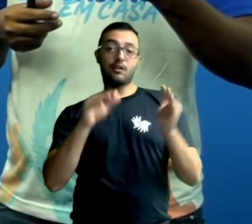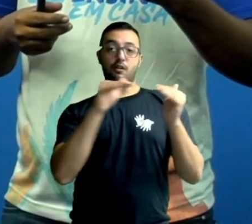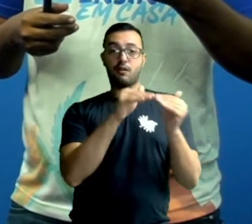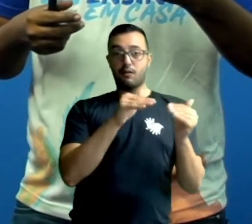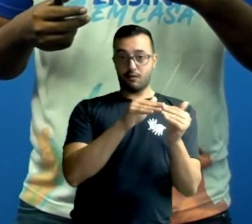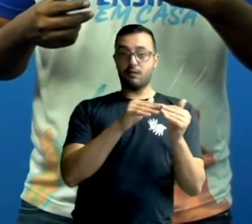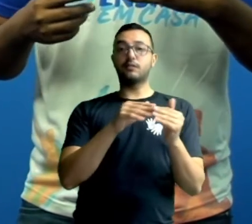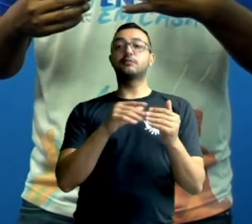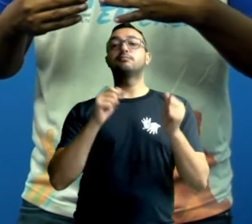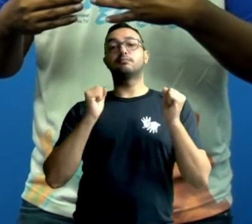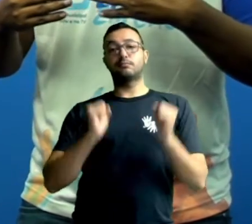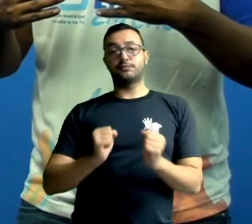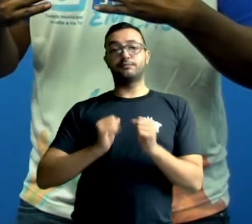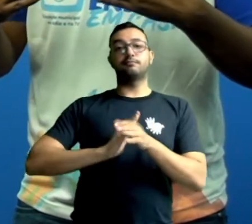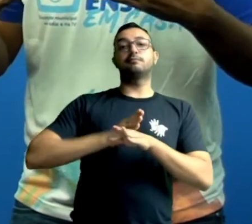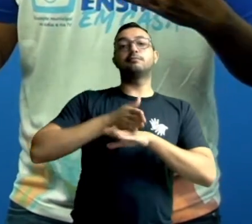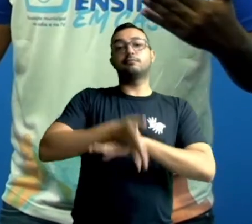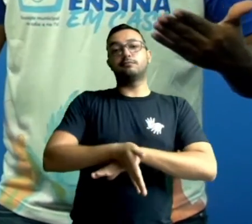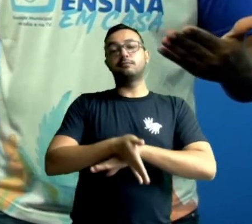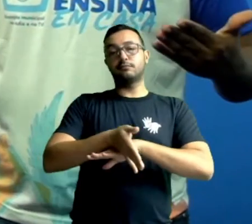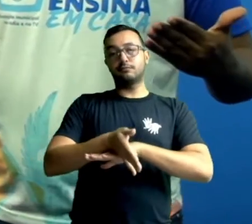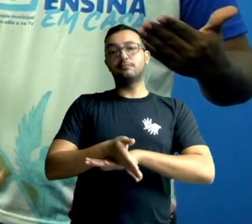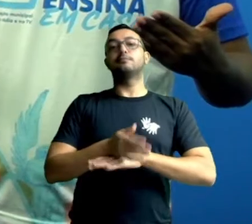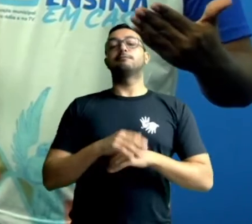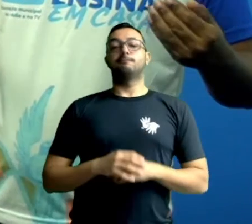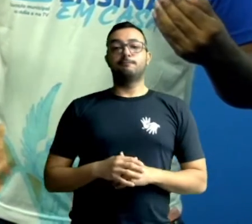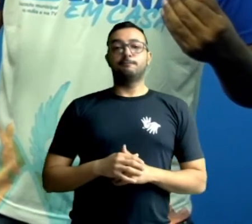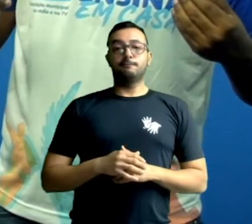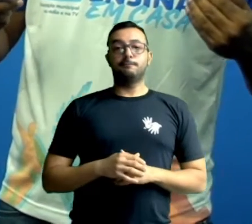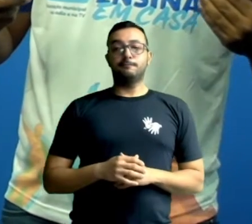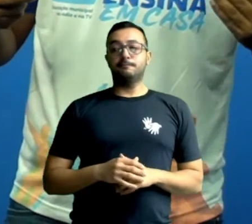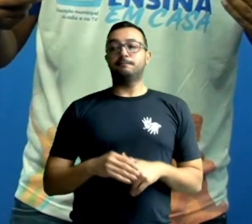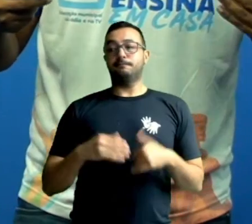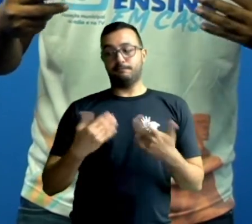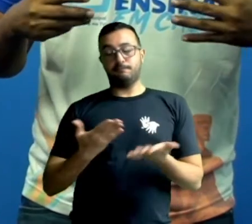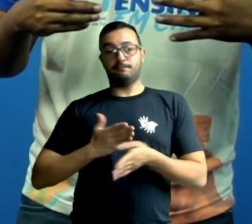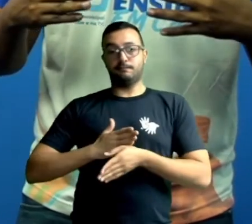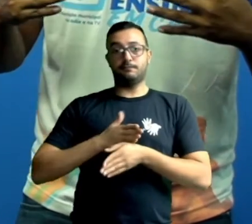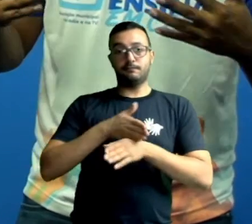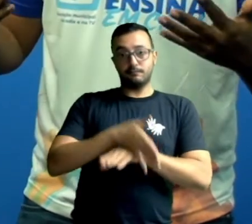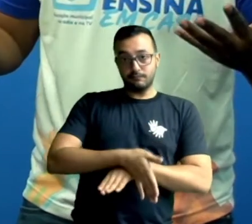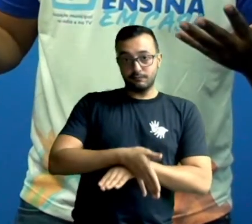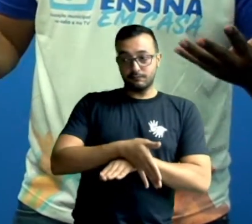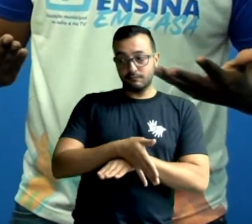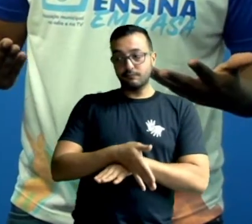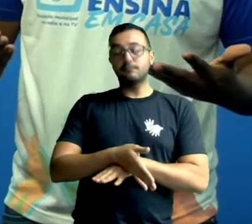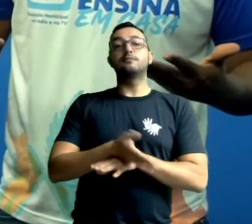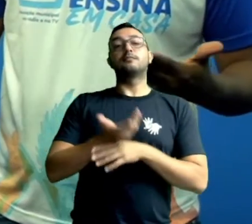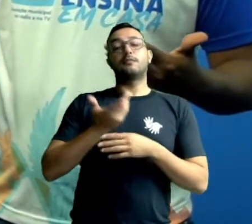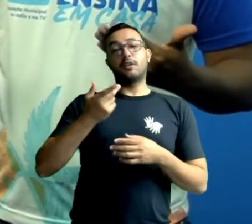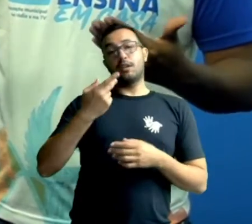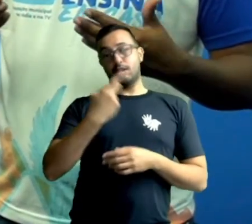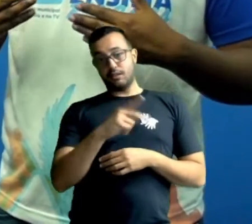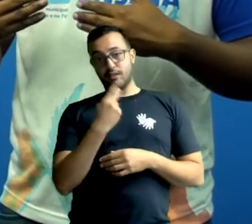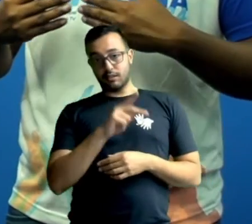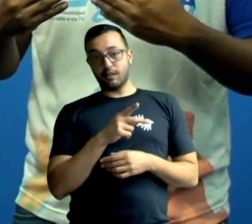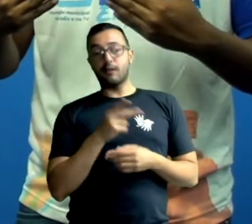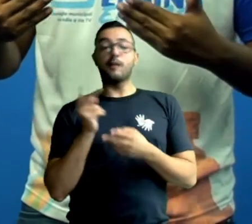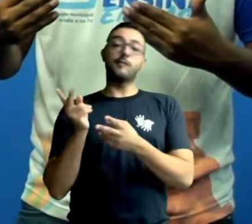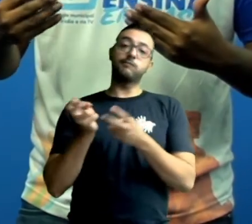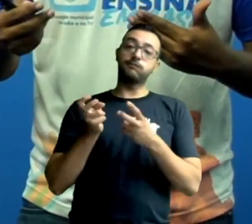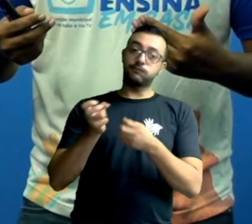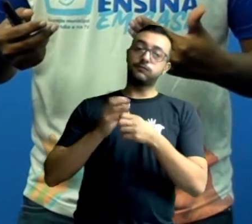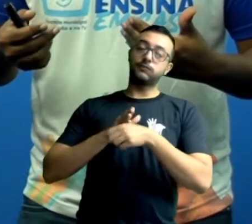célula e consegue a permissão para entrar dentro dessa célula. E ao entrar na célula do hospedeiro, que ele